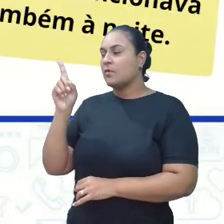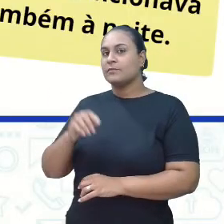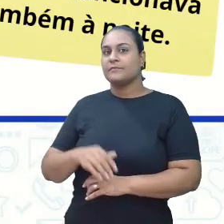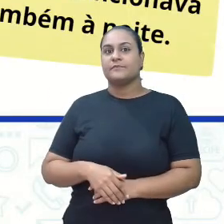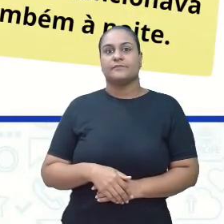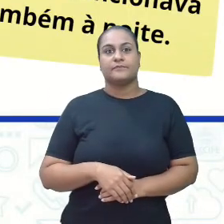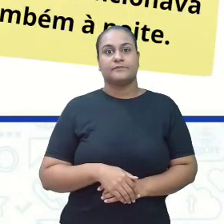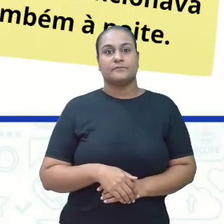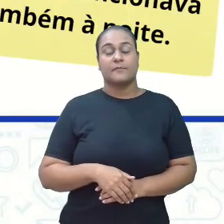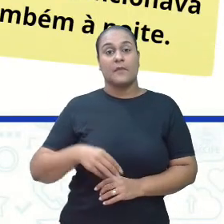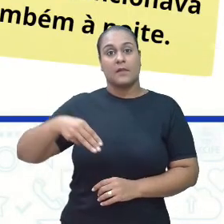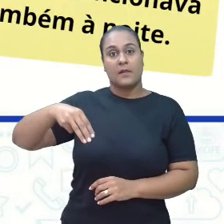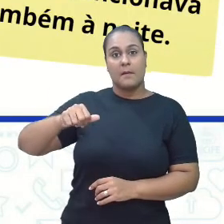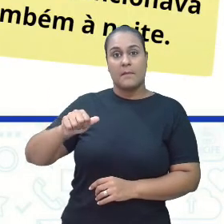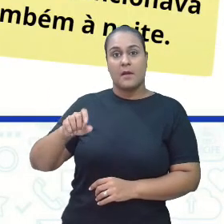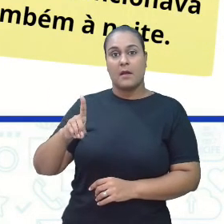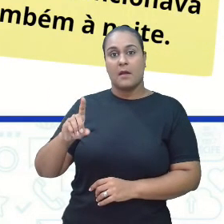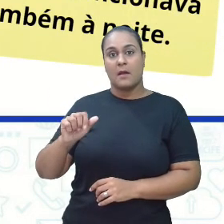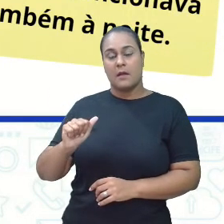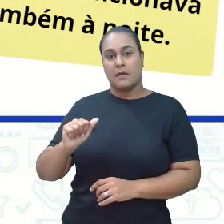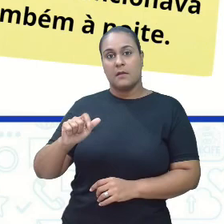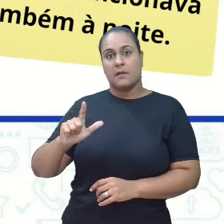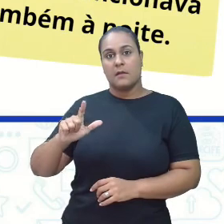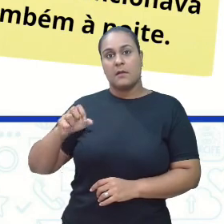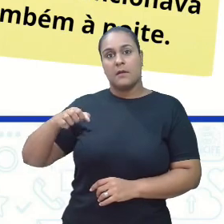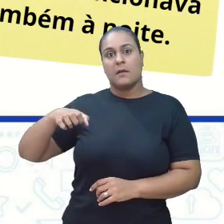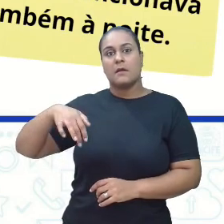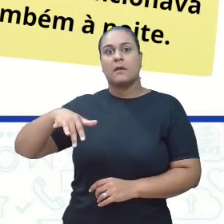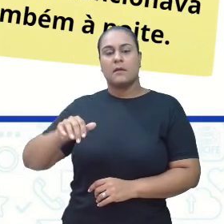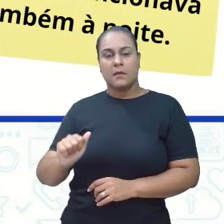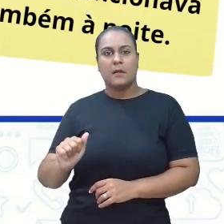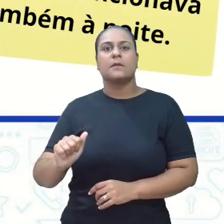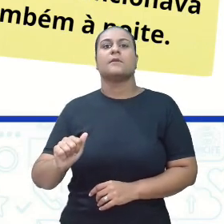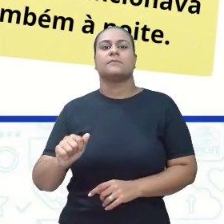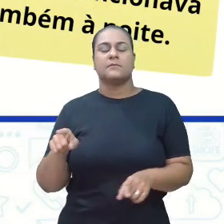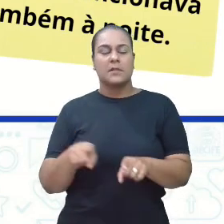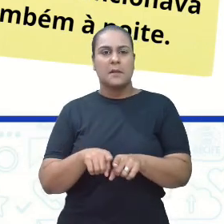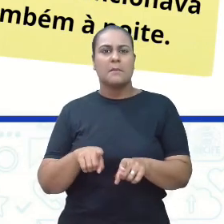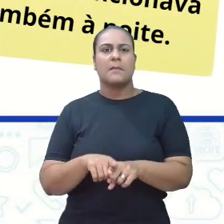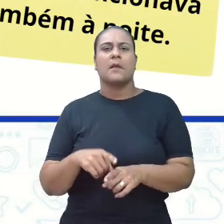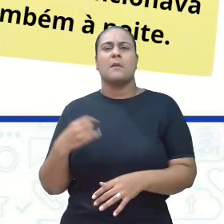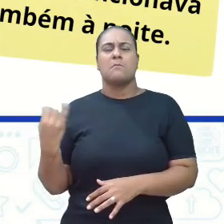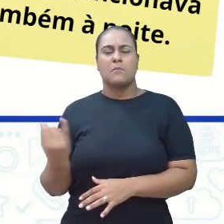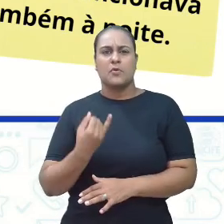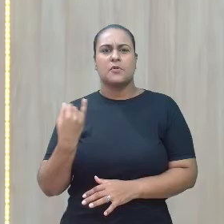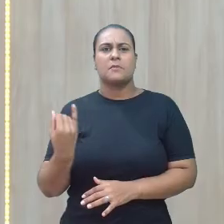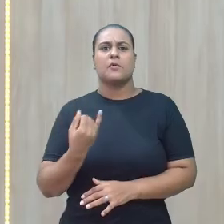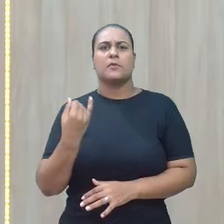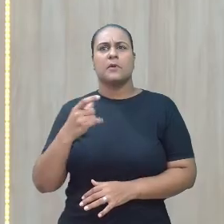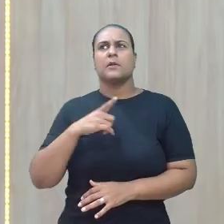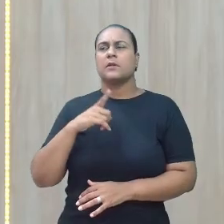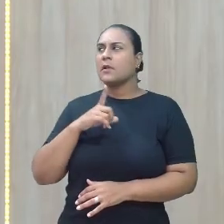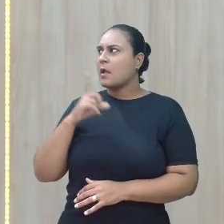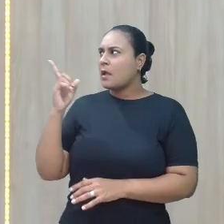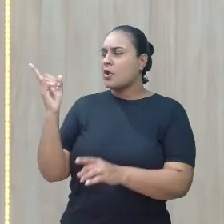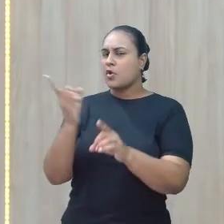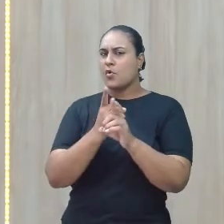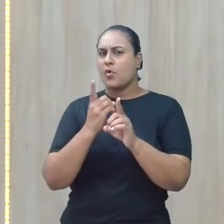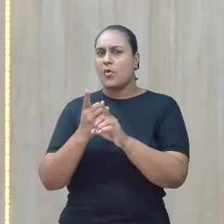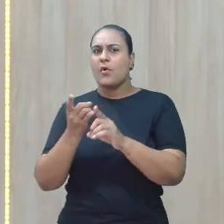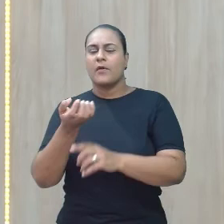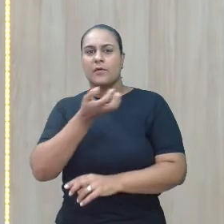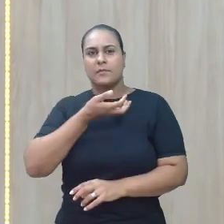também basicamente do mesmo período do mercado da Boa Vista, que também cumpre esse papel hoje, né, ponto de encontro de